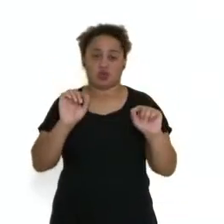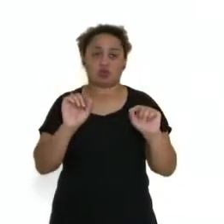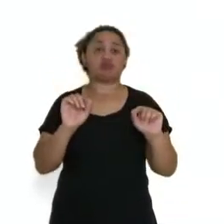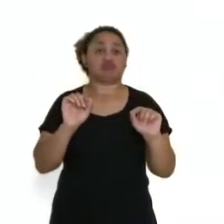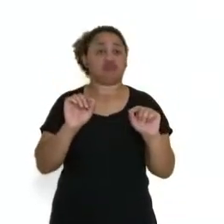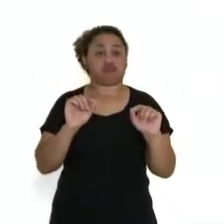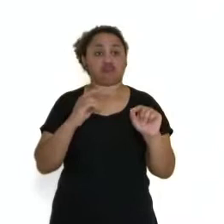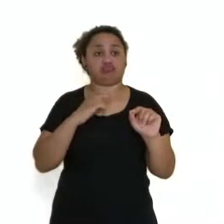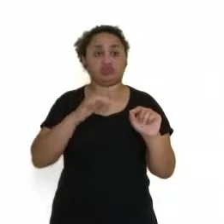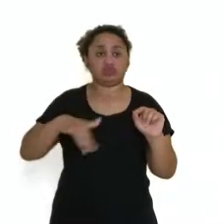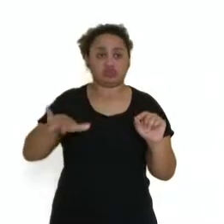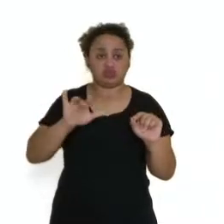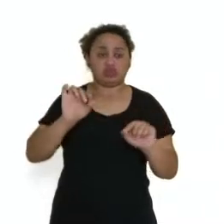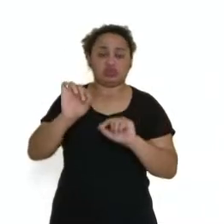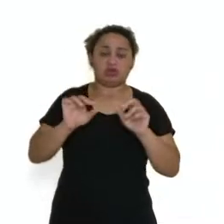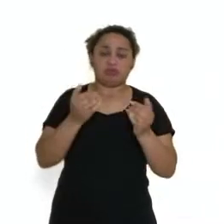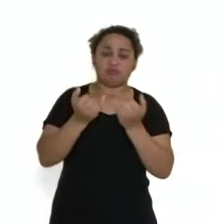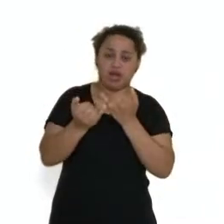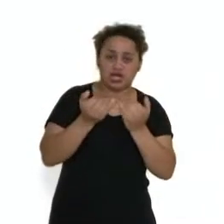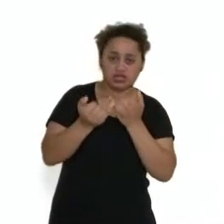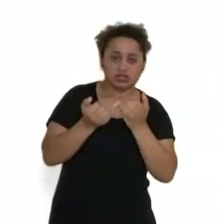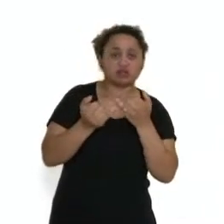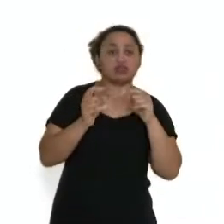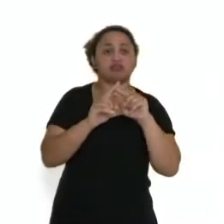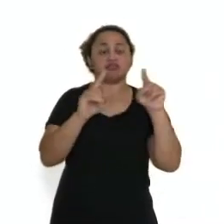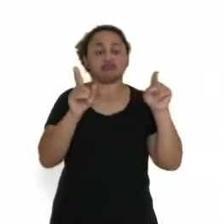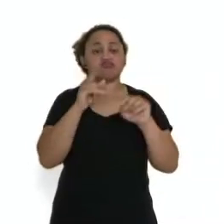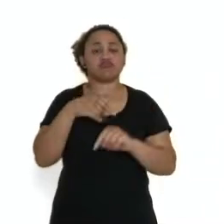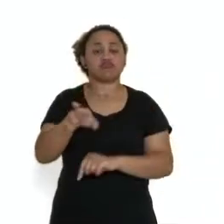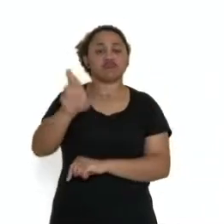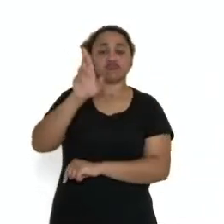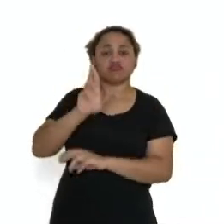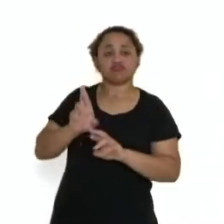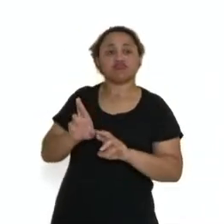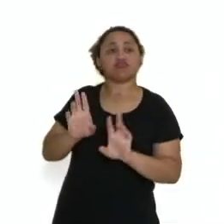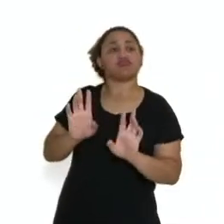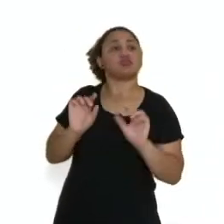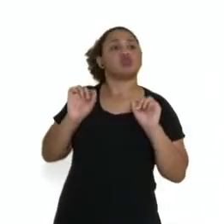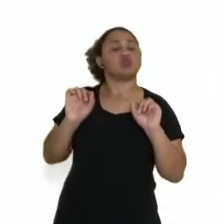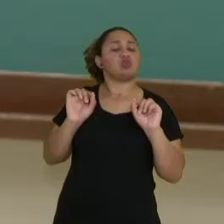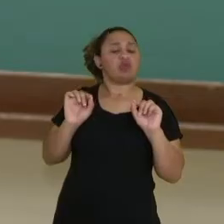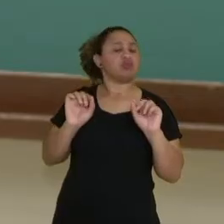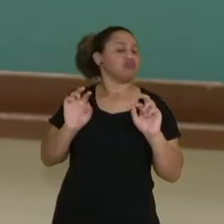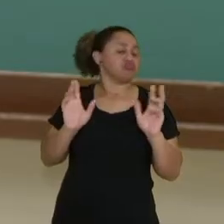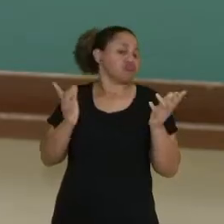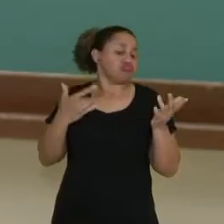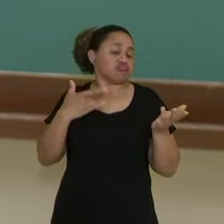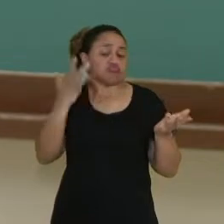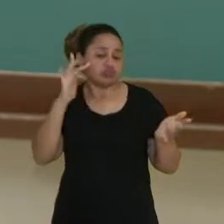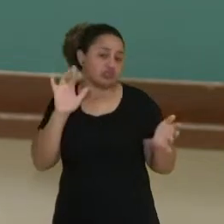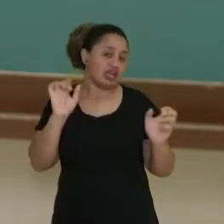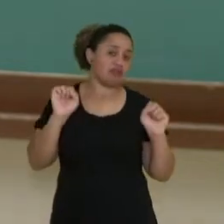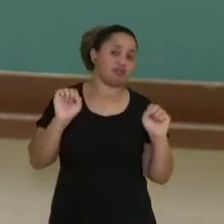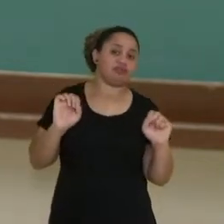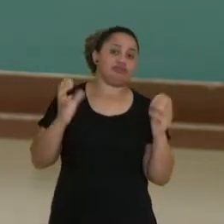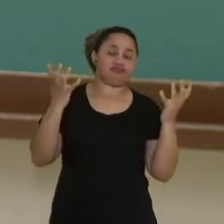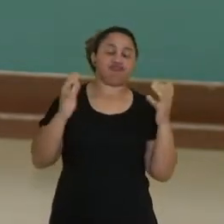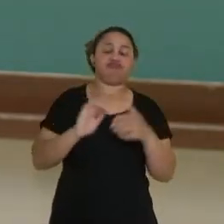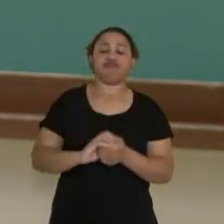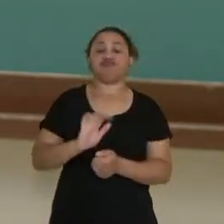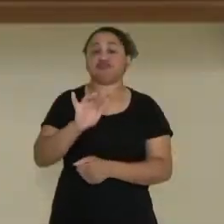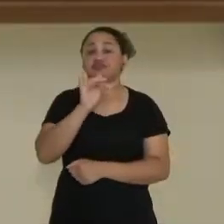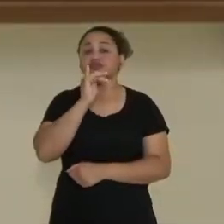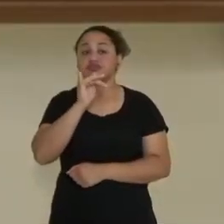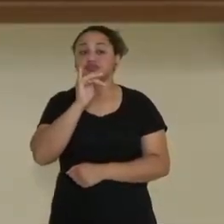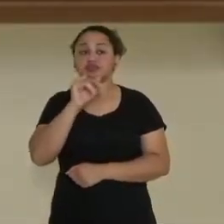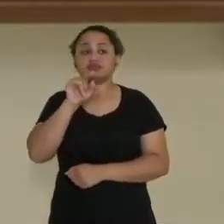realizados em condições bastante parecidas, apresentam resultados que não são previsíveis. Por exemplo,